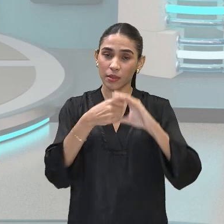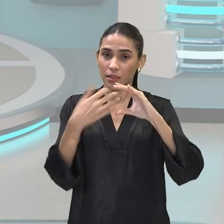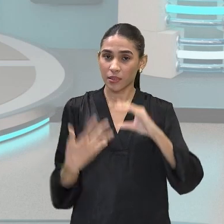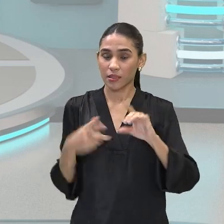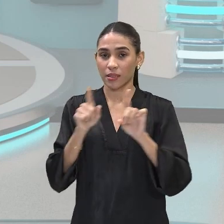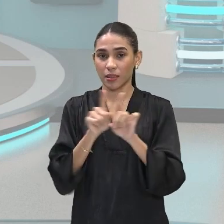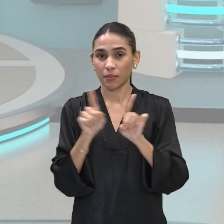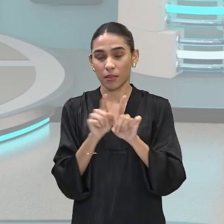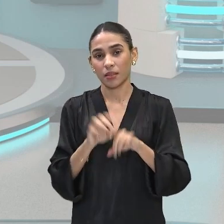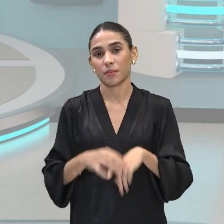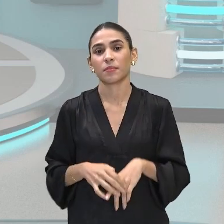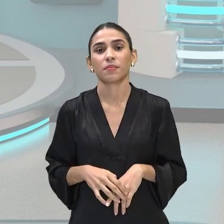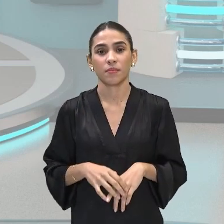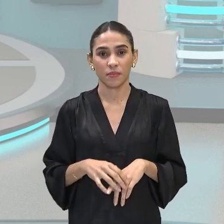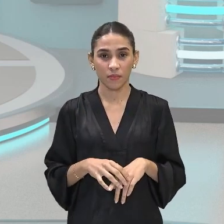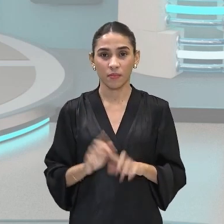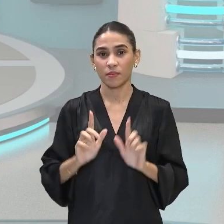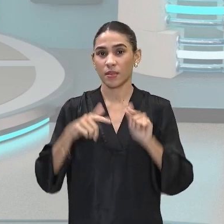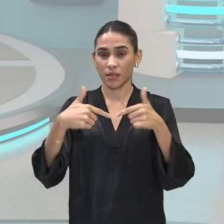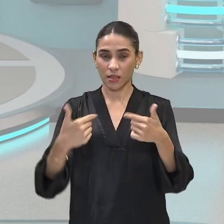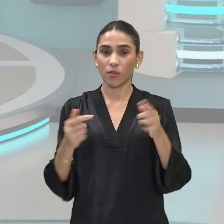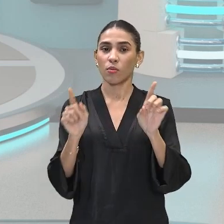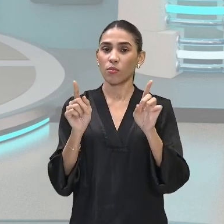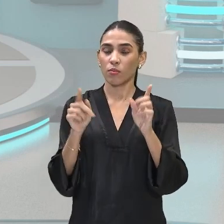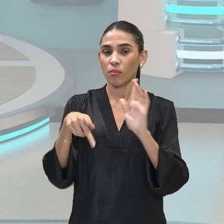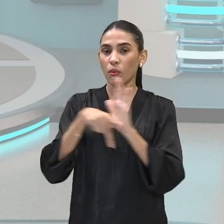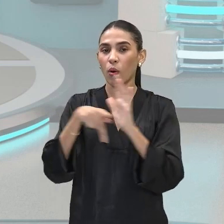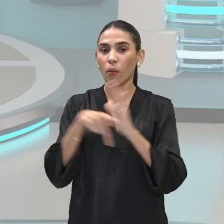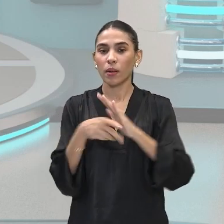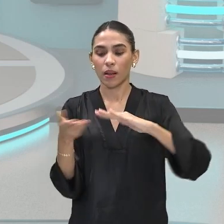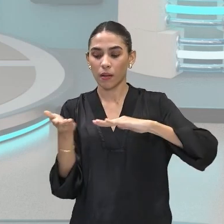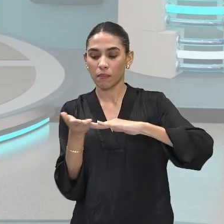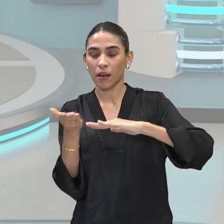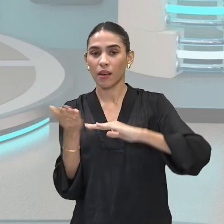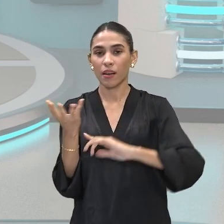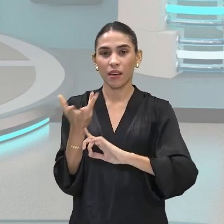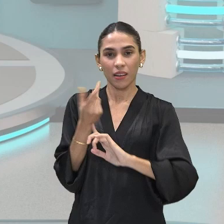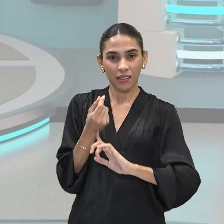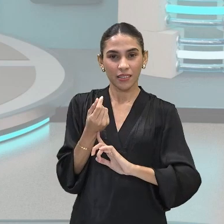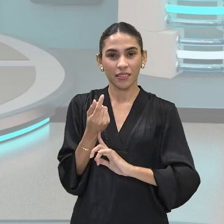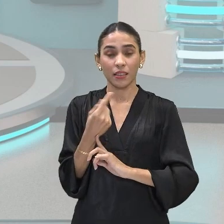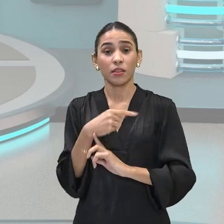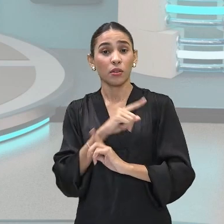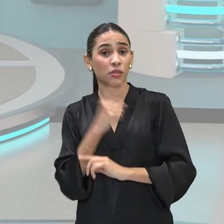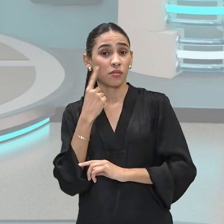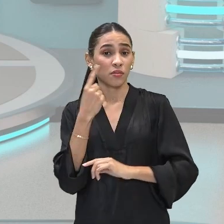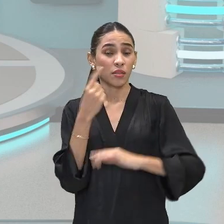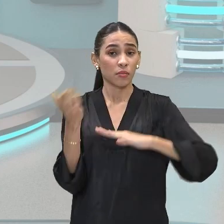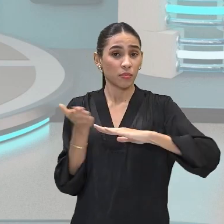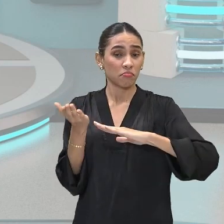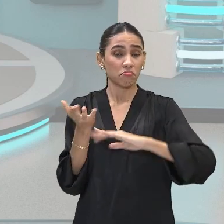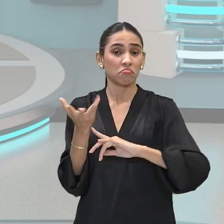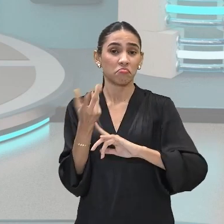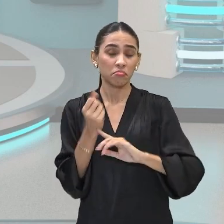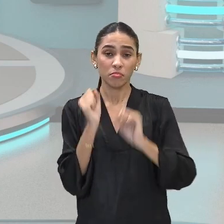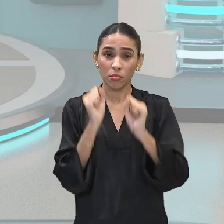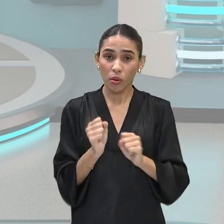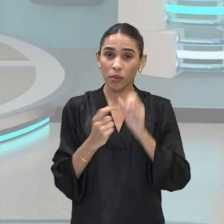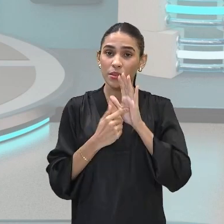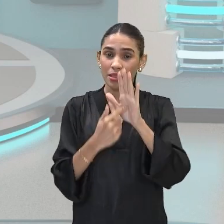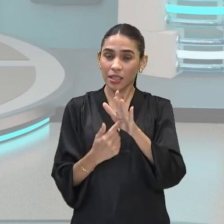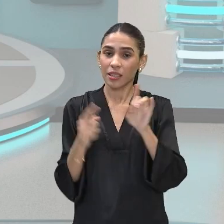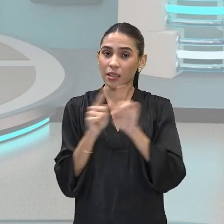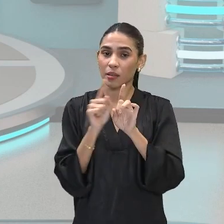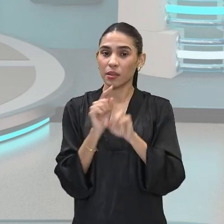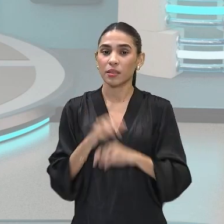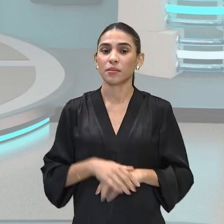também, né, uma manifestação aí da arte contemporânea. A gente viu como a arte contemporânea ela pode se apresentar para a gente,